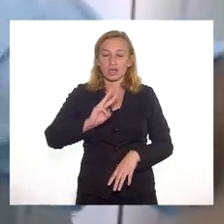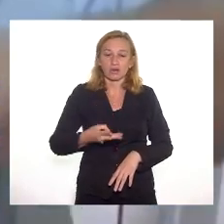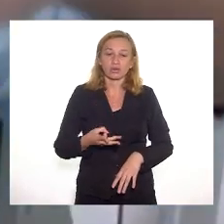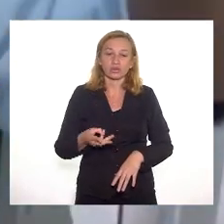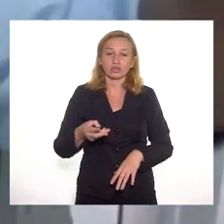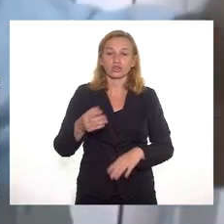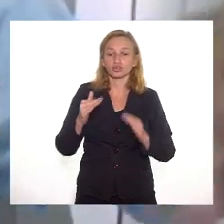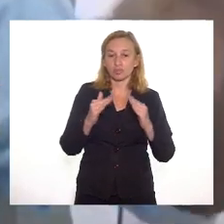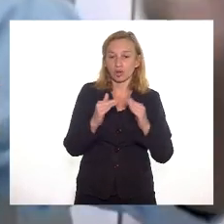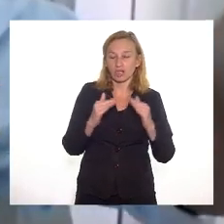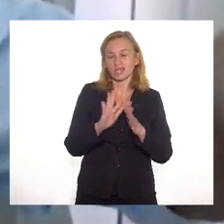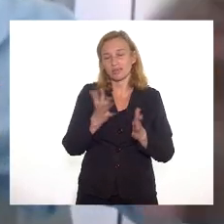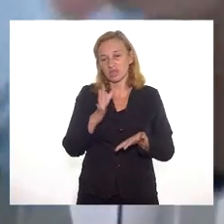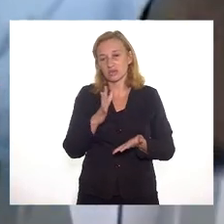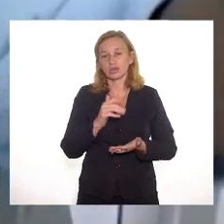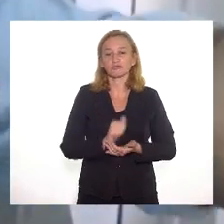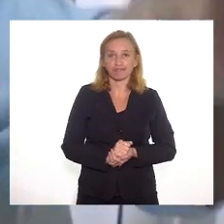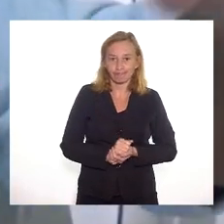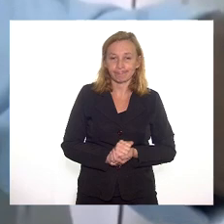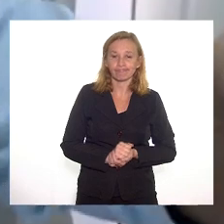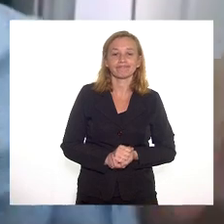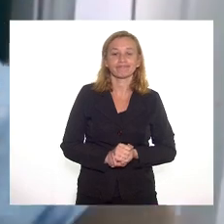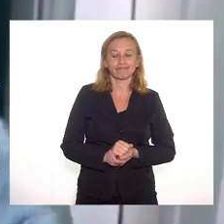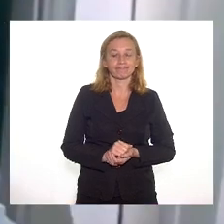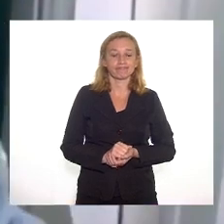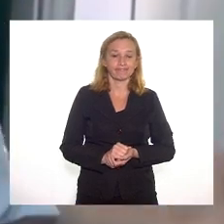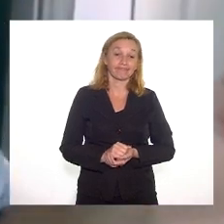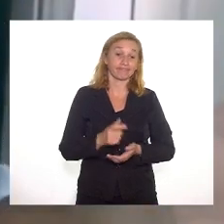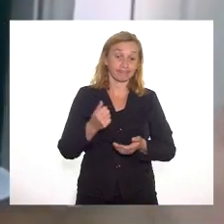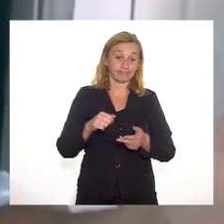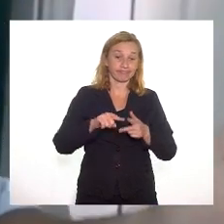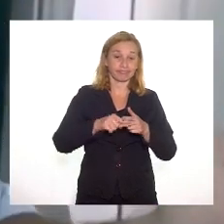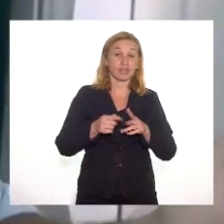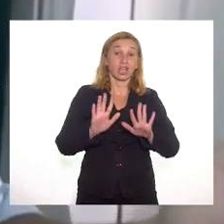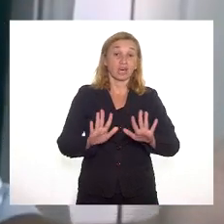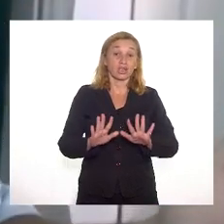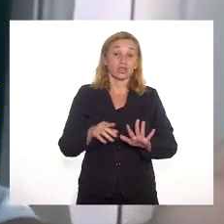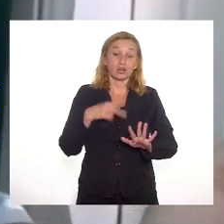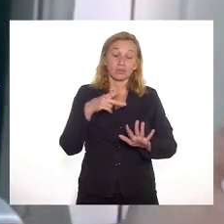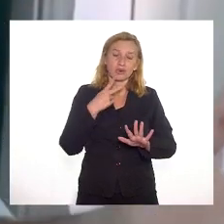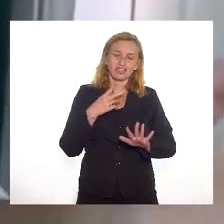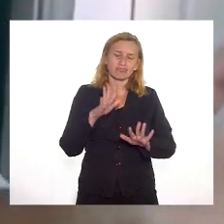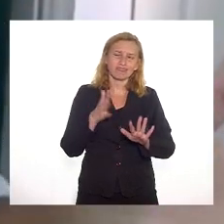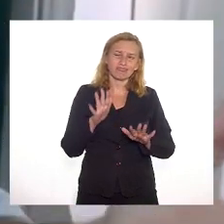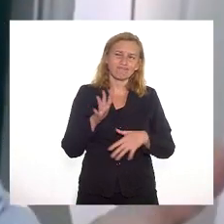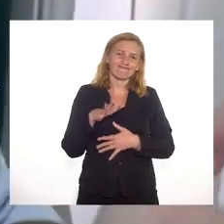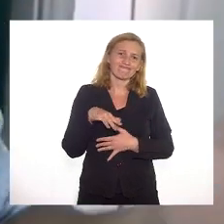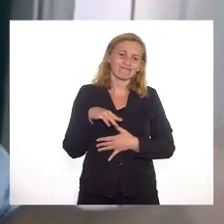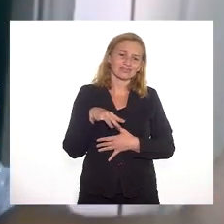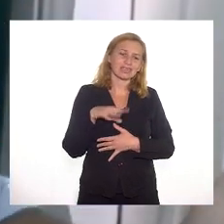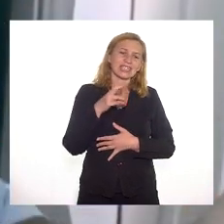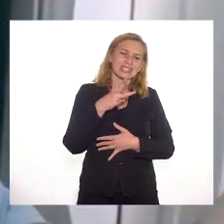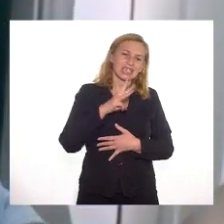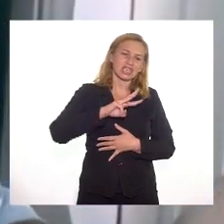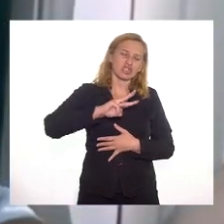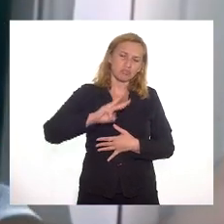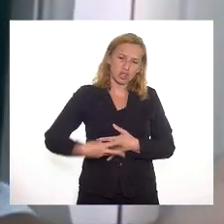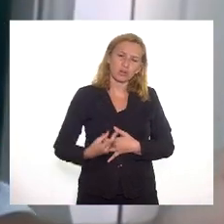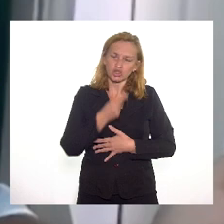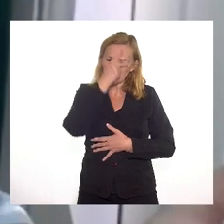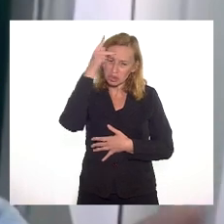habitacional, aproximadamente. Isso é preciso ter alguma atualização. O que quer dizer que nós estamos falando de cerca de 3 milhões de